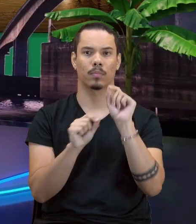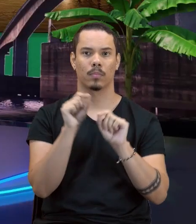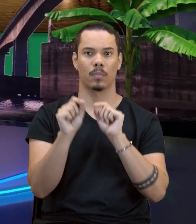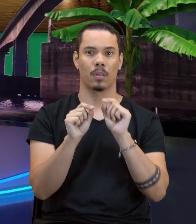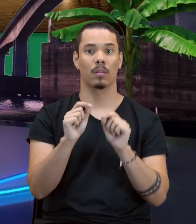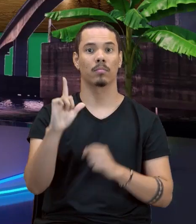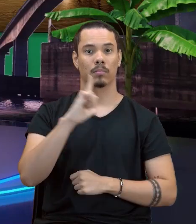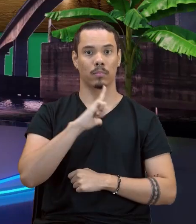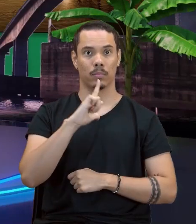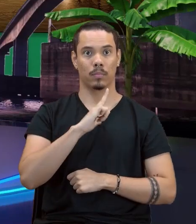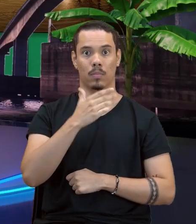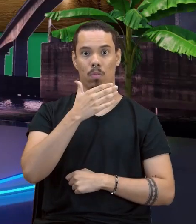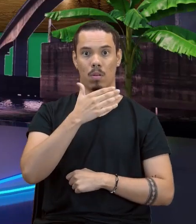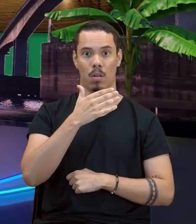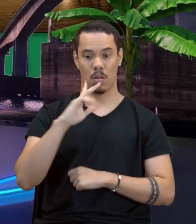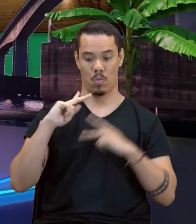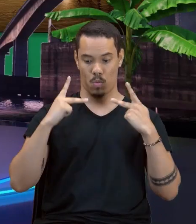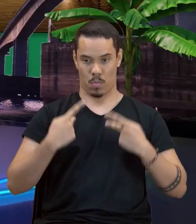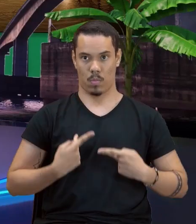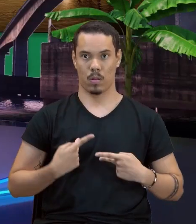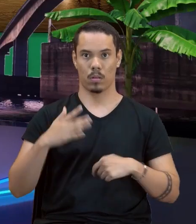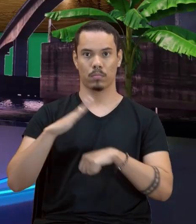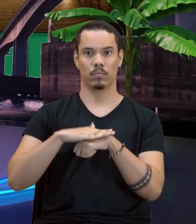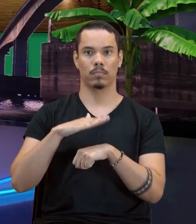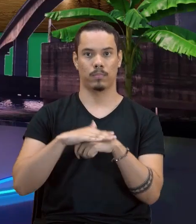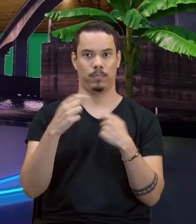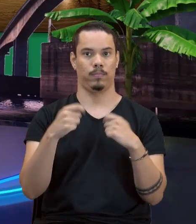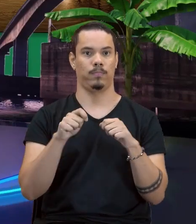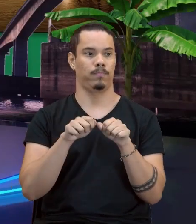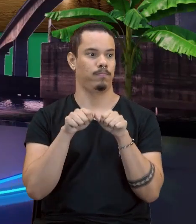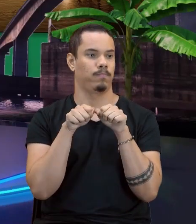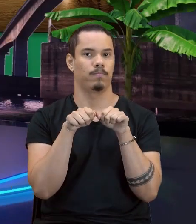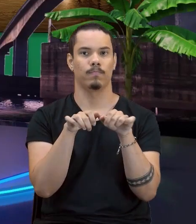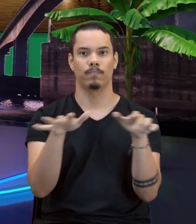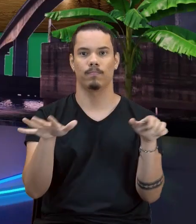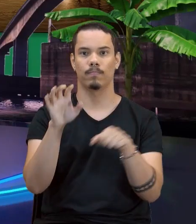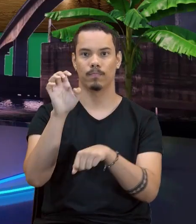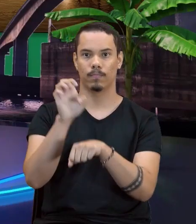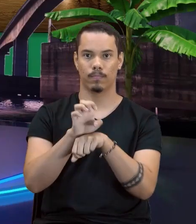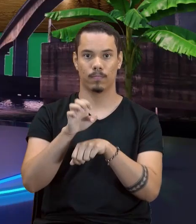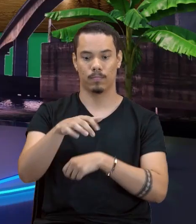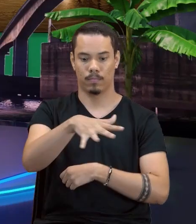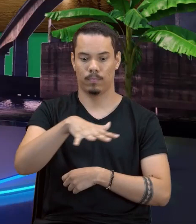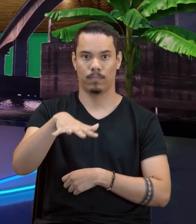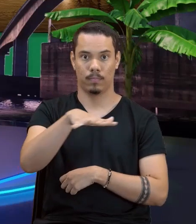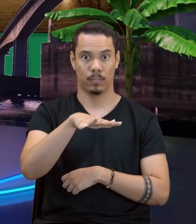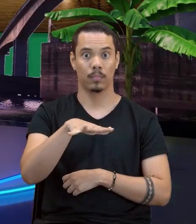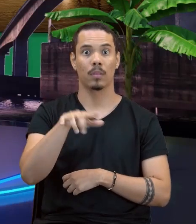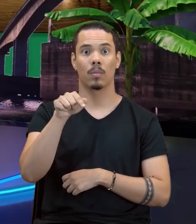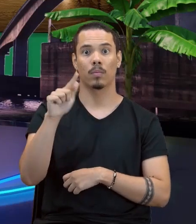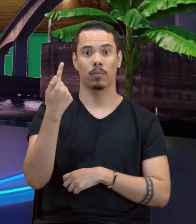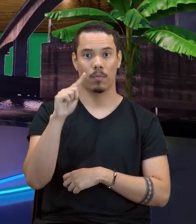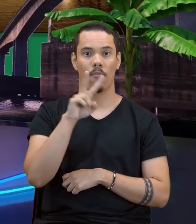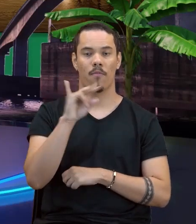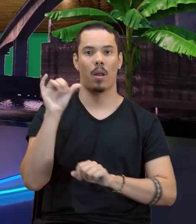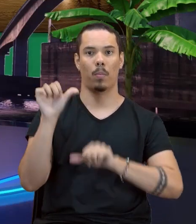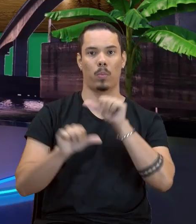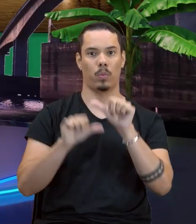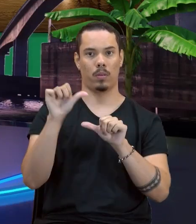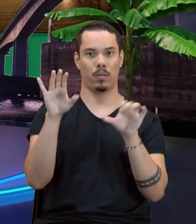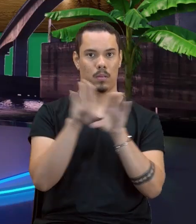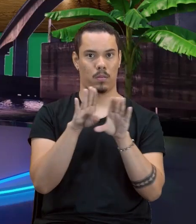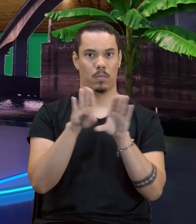o homem, ele vai precisar ocupar um espaço. Sim, claro. Esse espaço geográfico ele vai ser modificado.